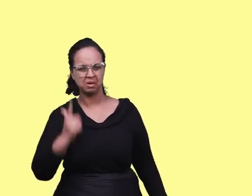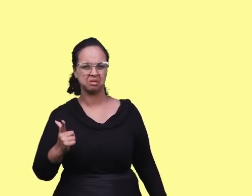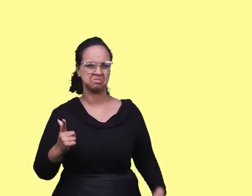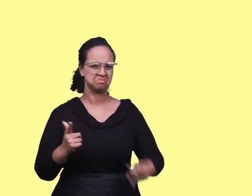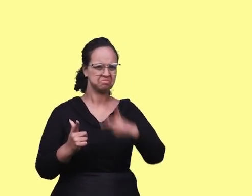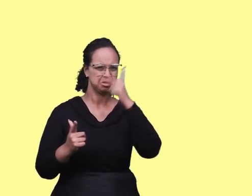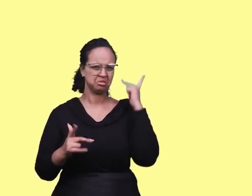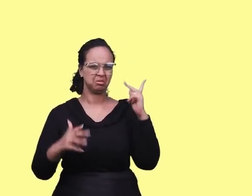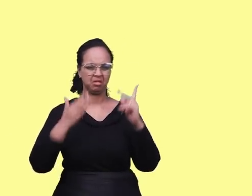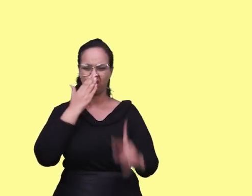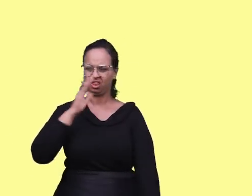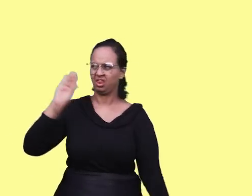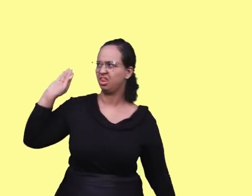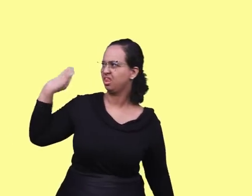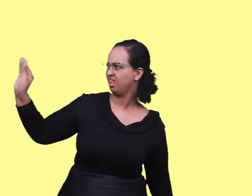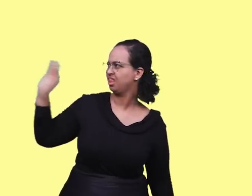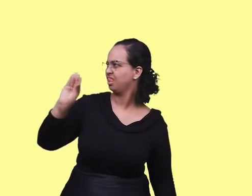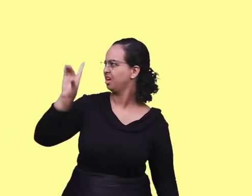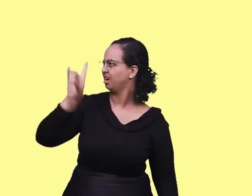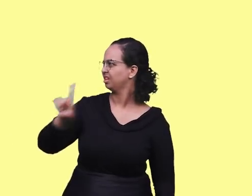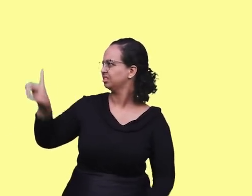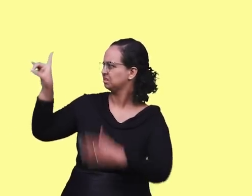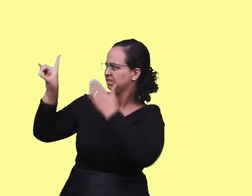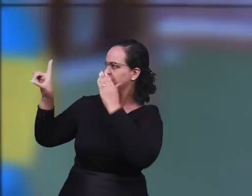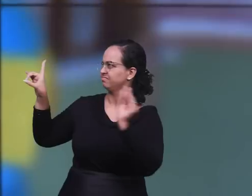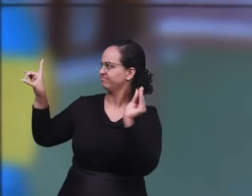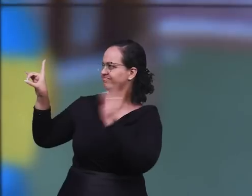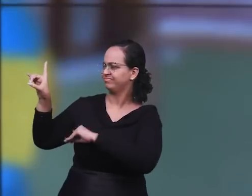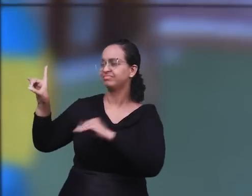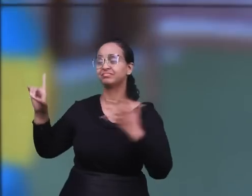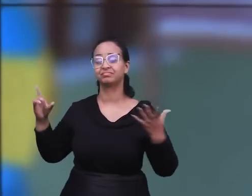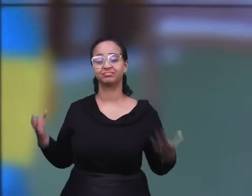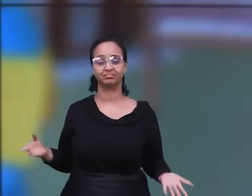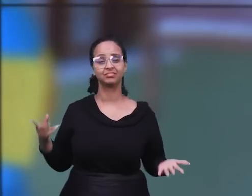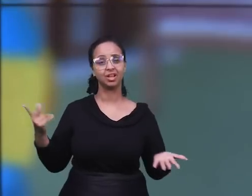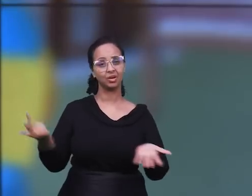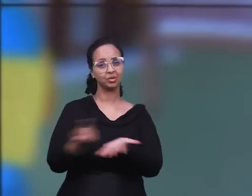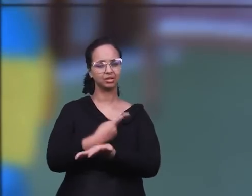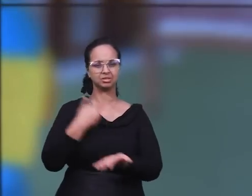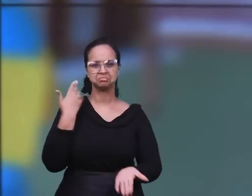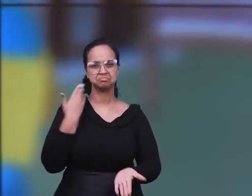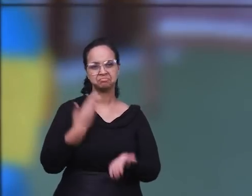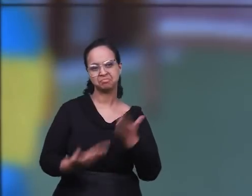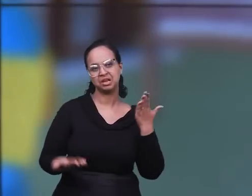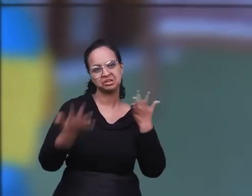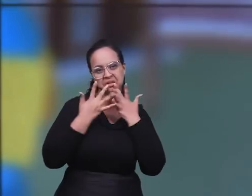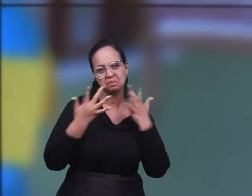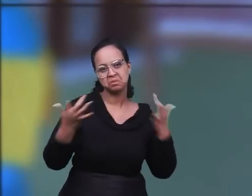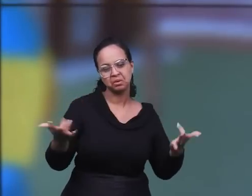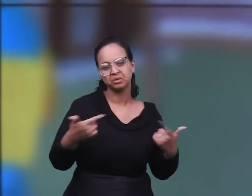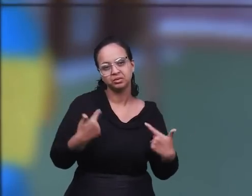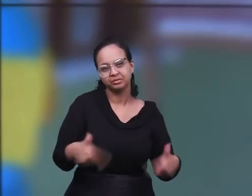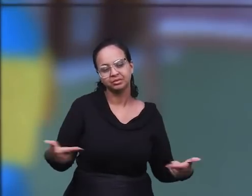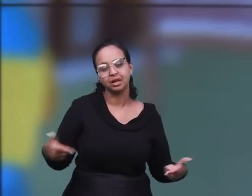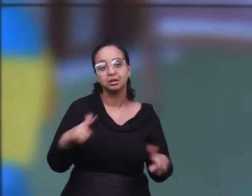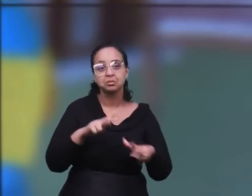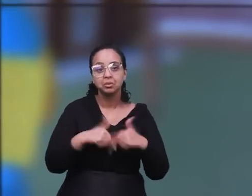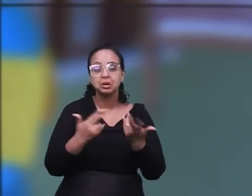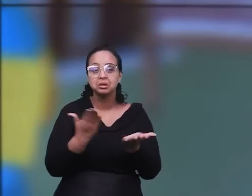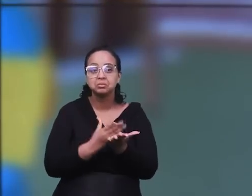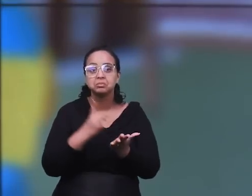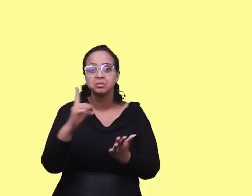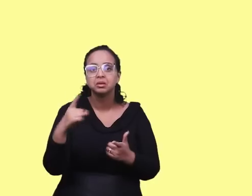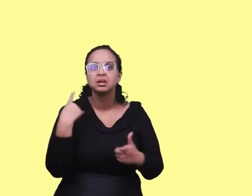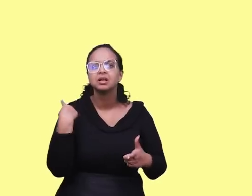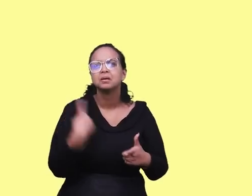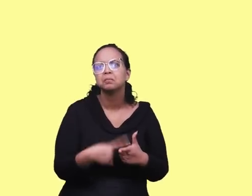pessoas desrespeitando o nome de Deus. Tudo isso acontece porque perderam o temor de Deus. E a Bíblia diz